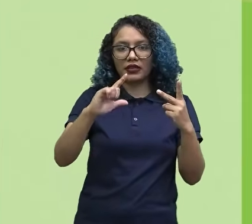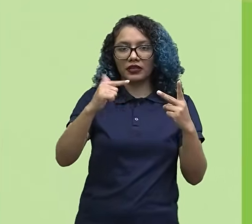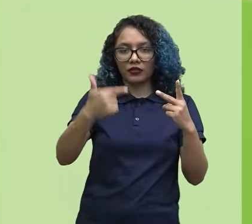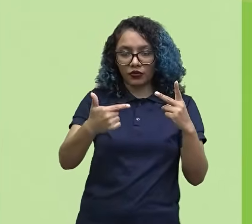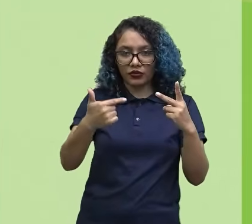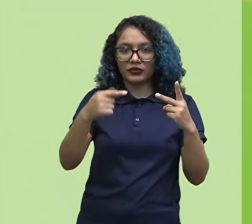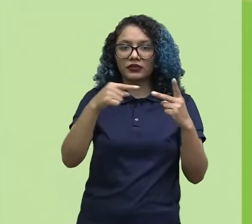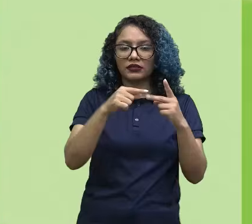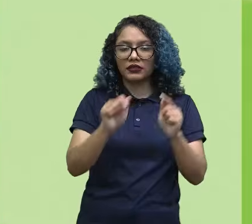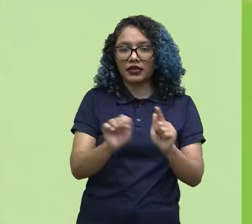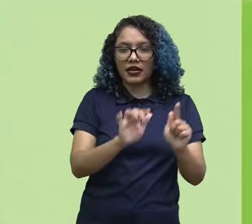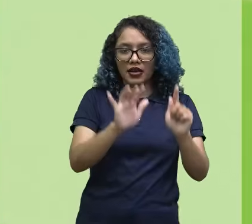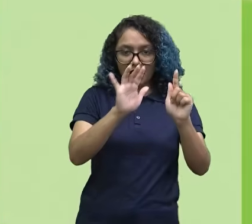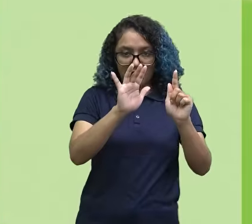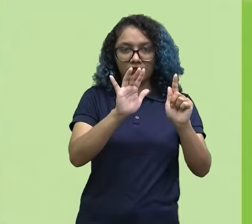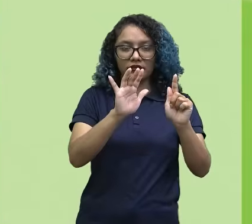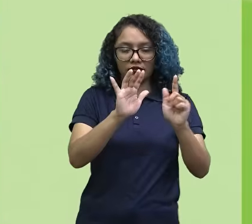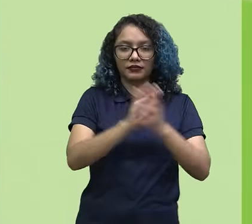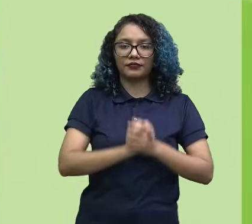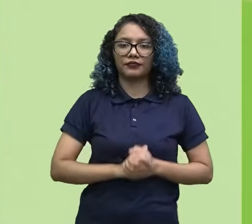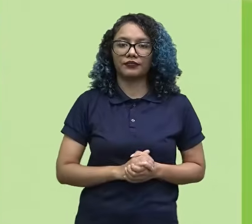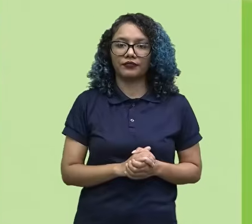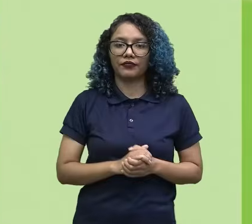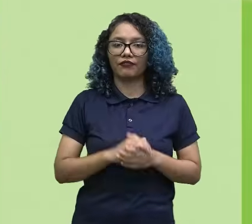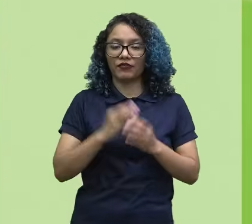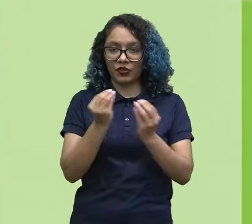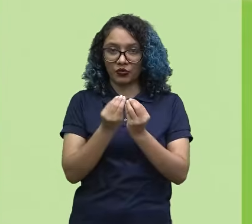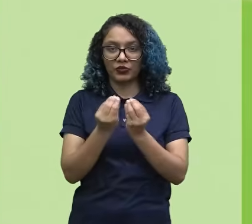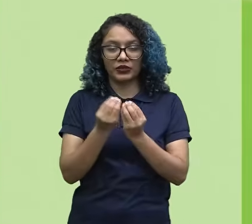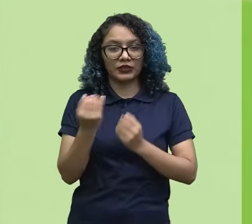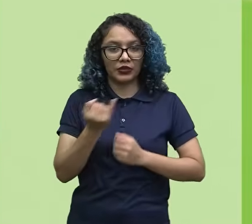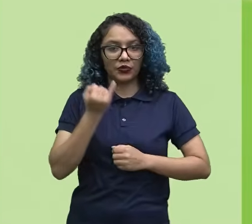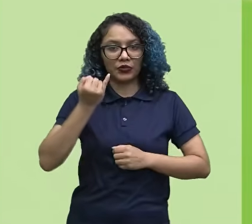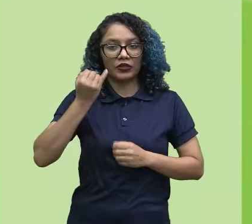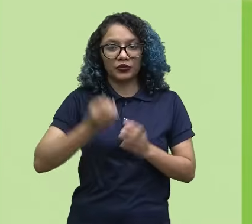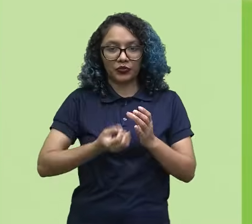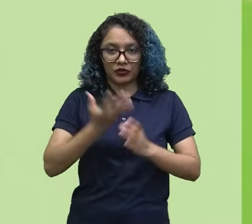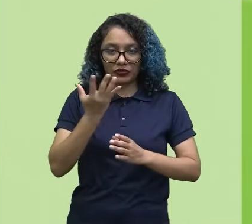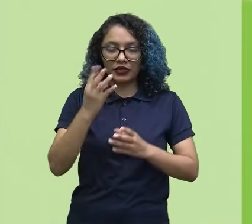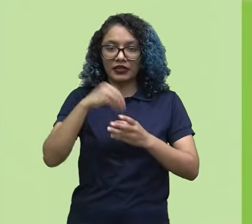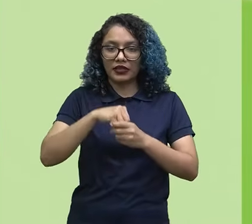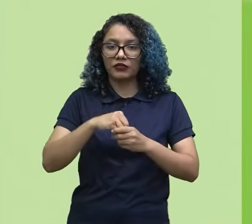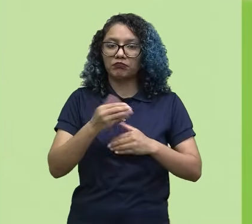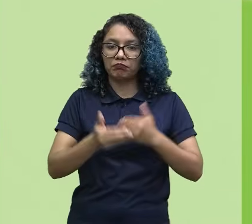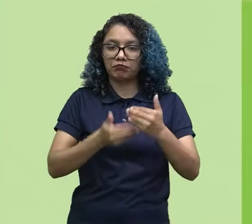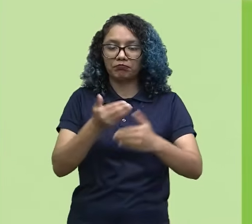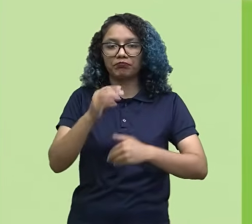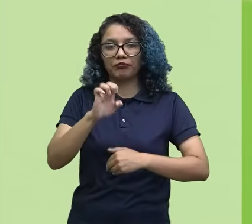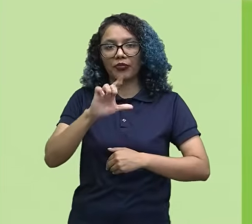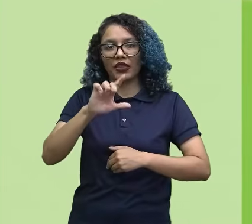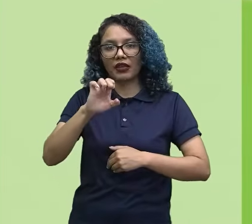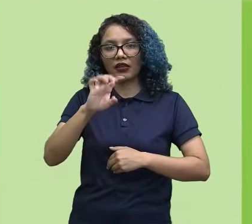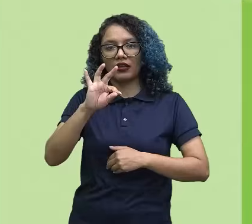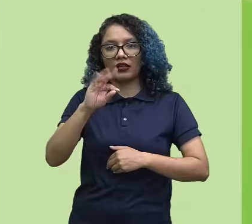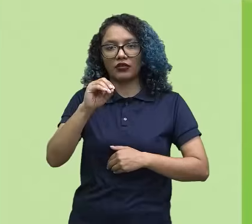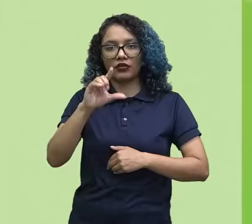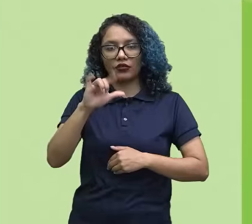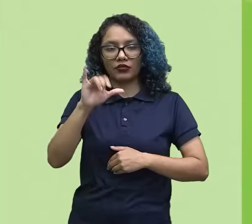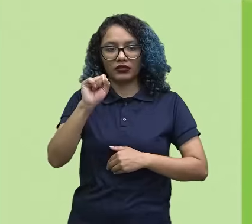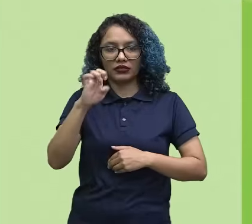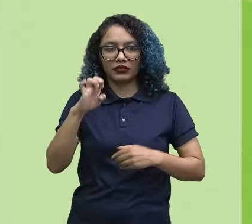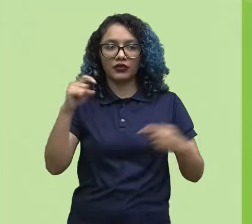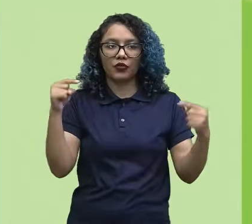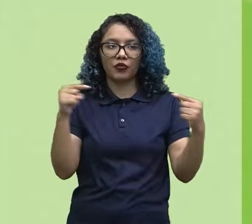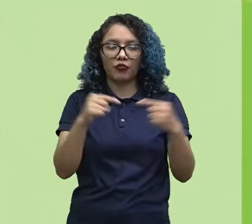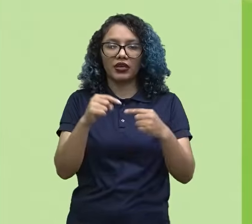duas substâncias bem importantes que são produzidas a partir, né, desse processo de eletrólise, tá? Essa é a ígnea. Por